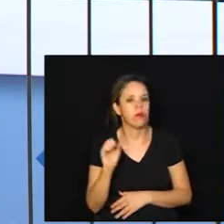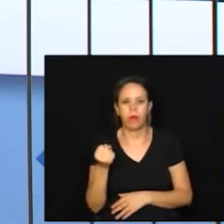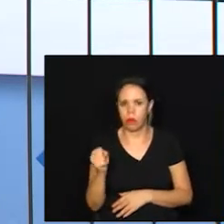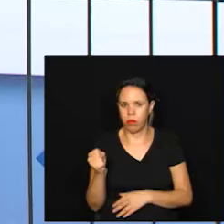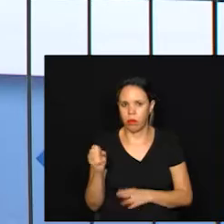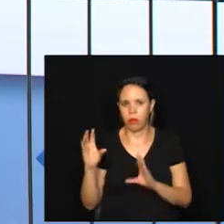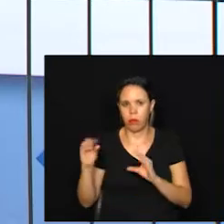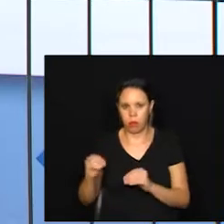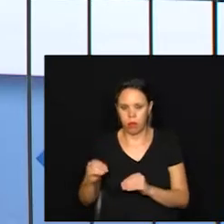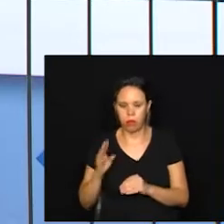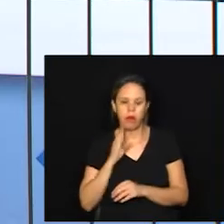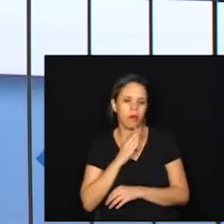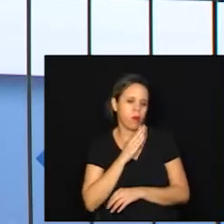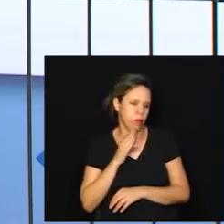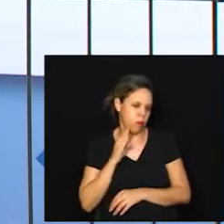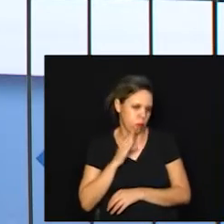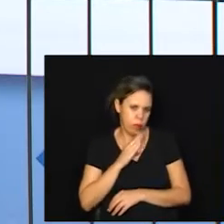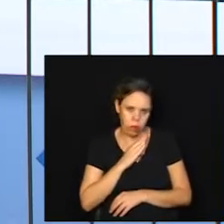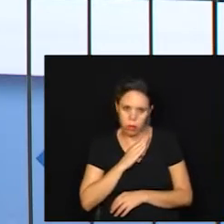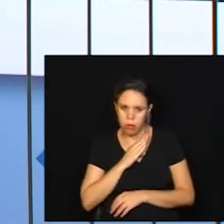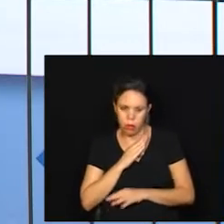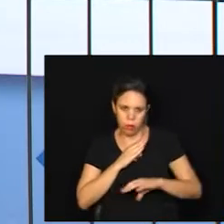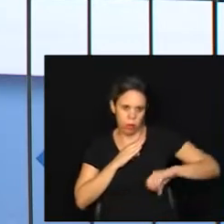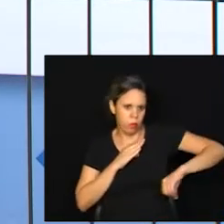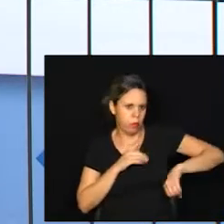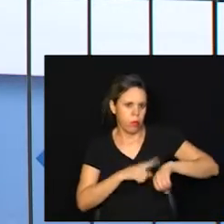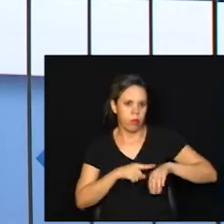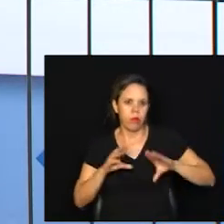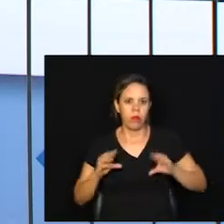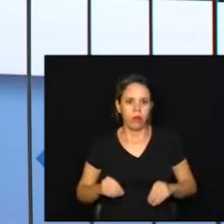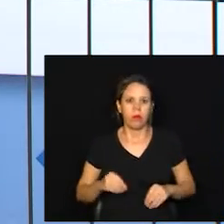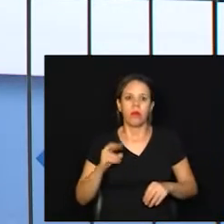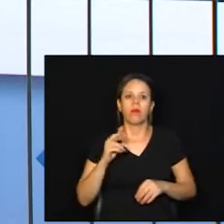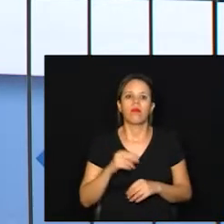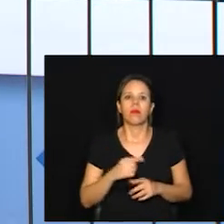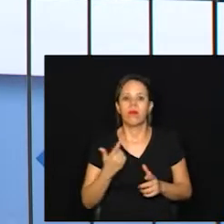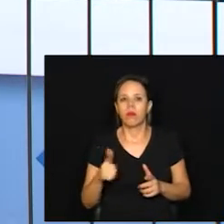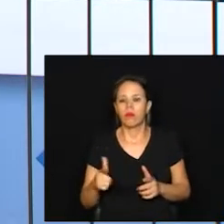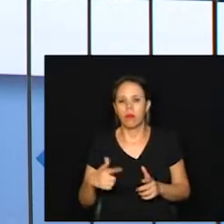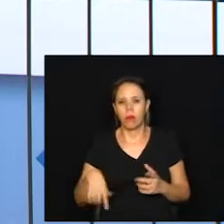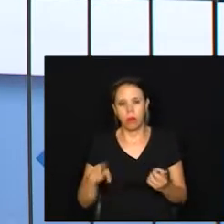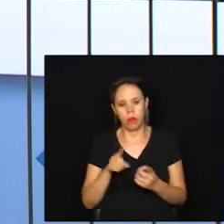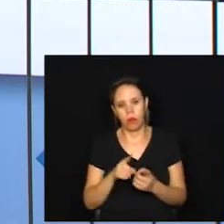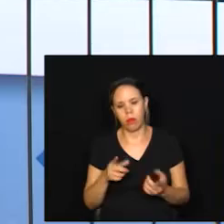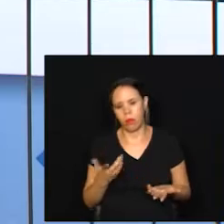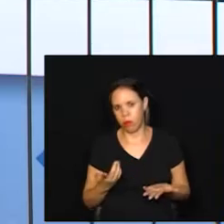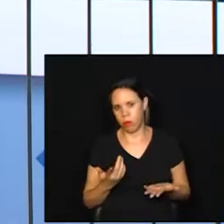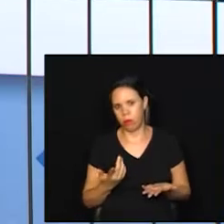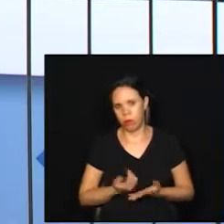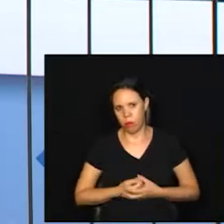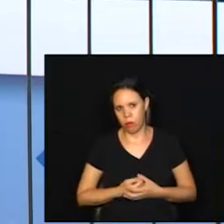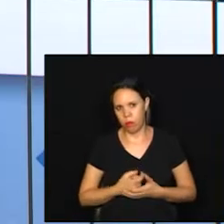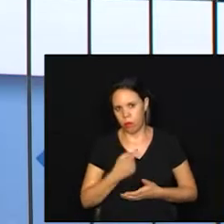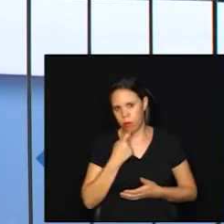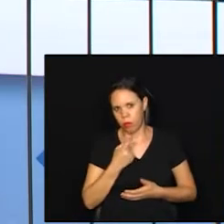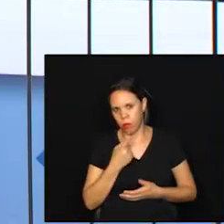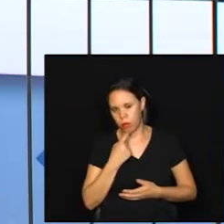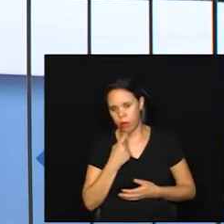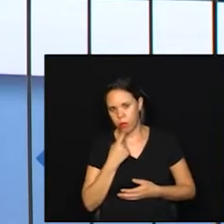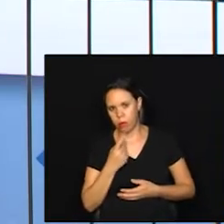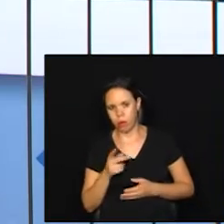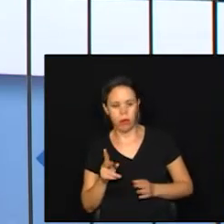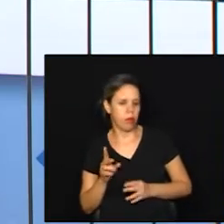horas da noite para os bares e 9 horas da noite para os demais serviços, porque aí Campinas, no